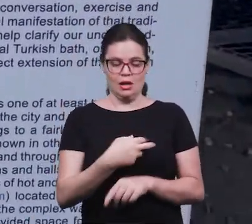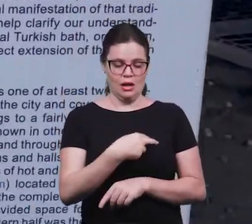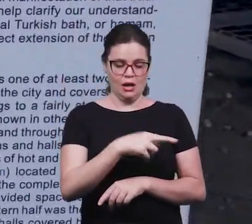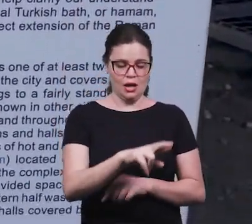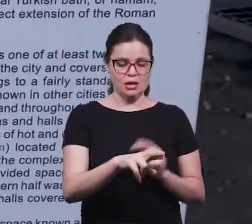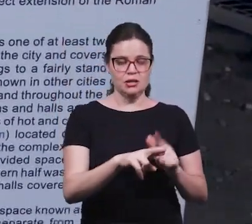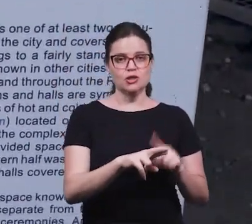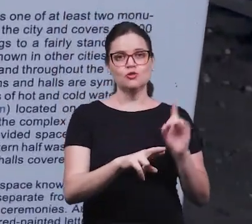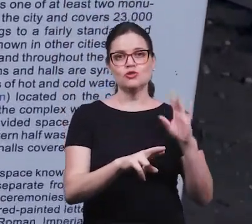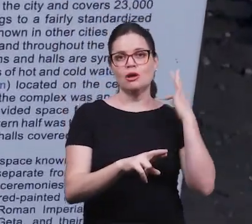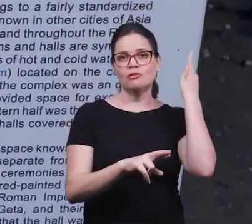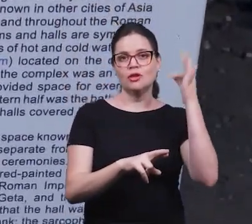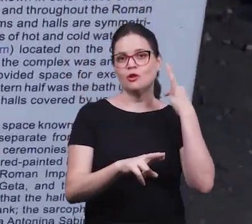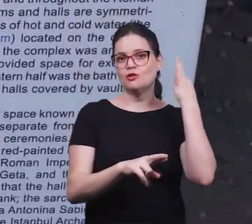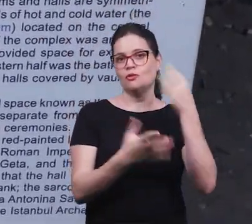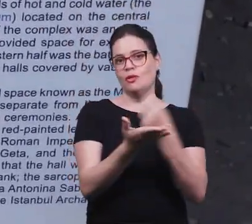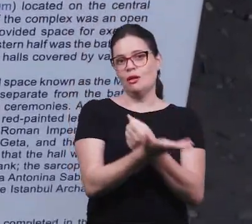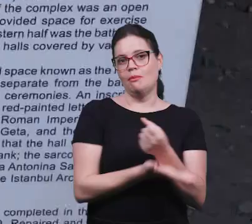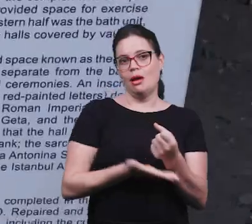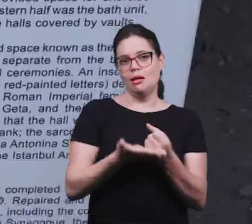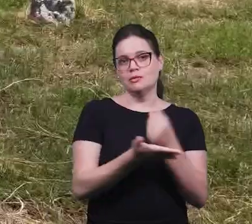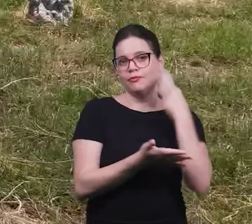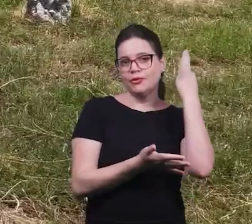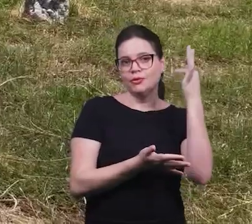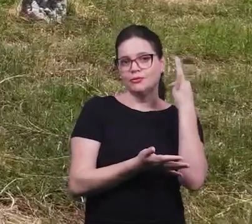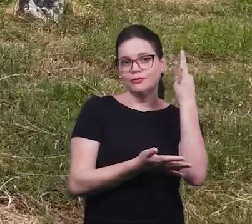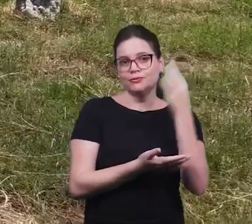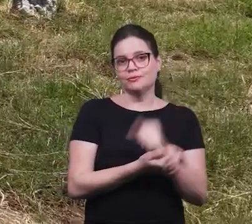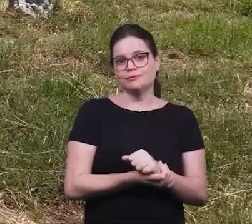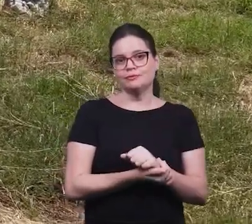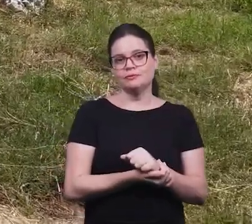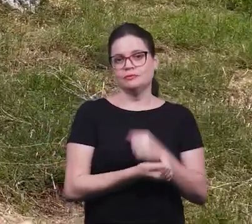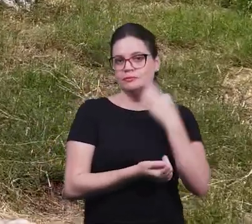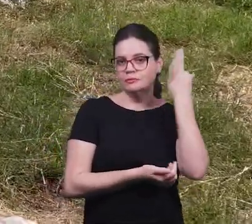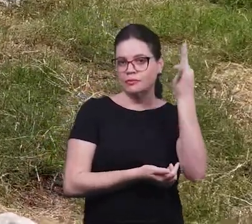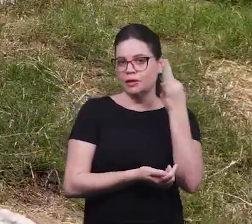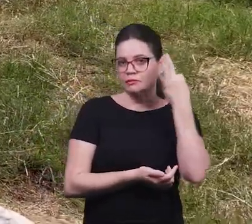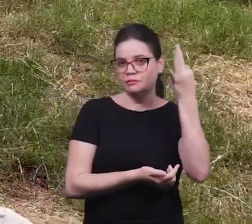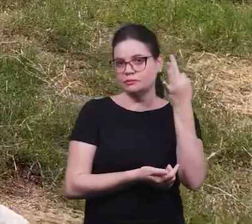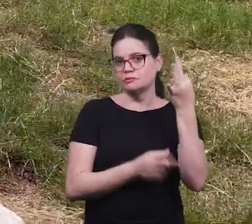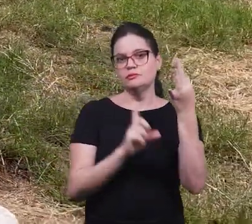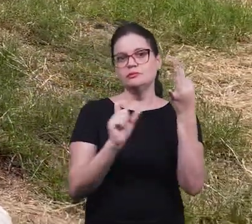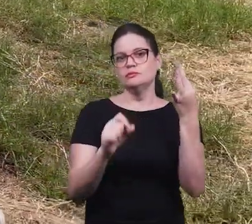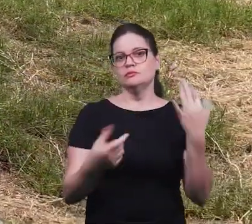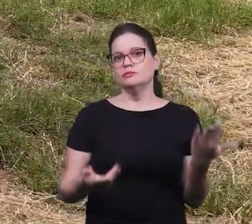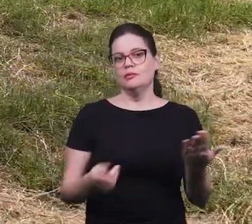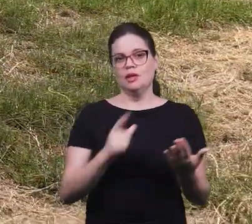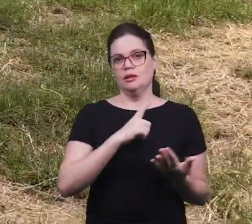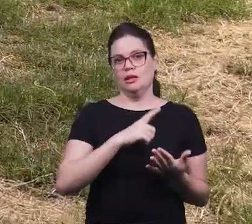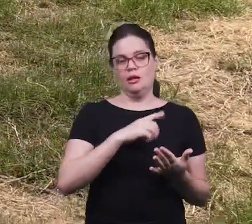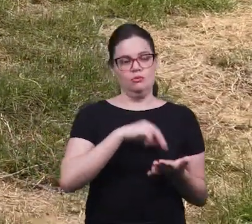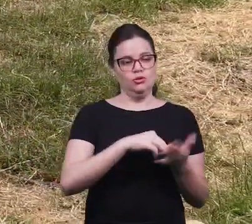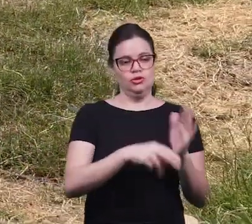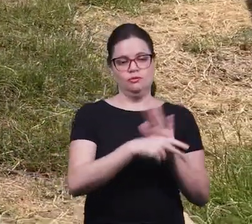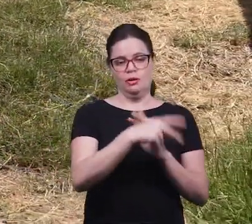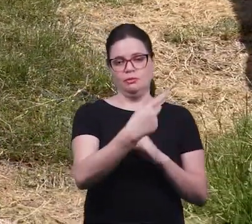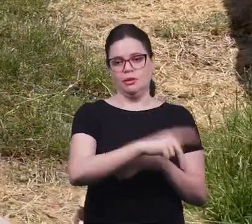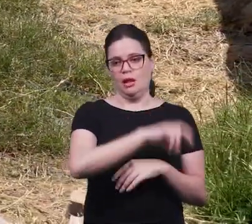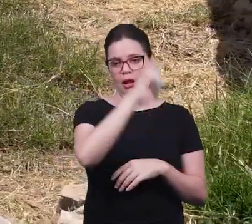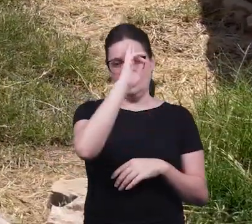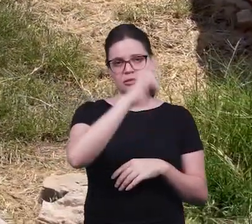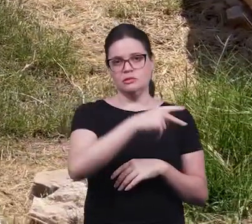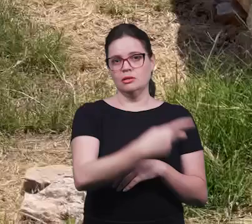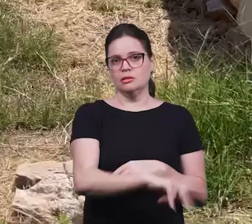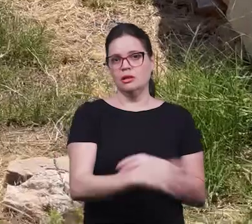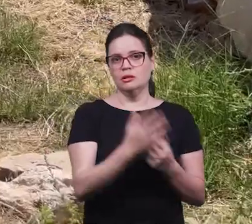cima de filosofia. E a filosofia, ela tem seus motivos, ela tem suas razões, e ela não